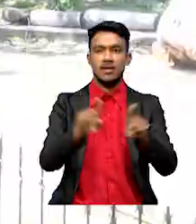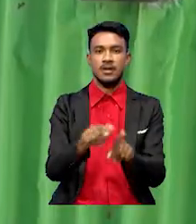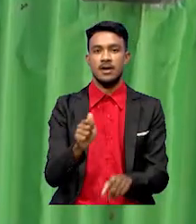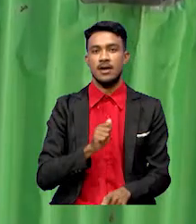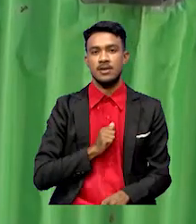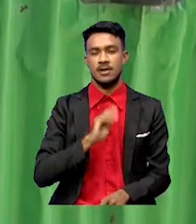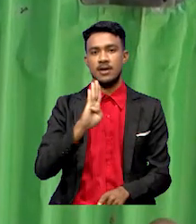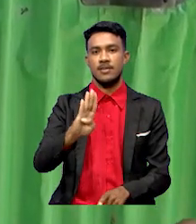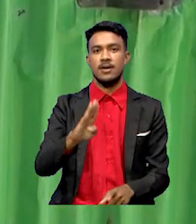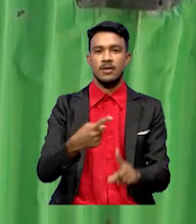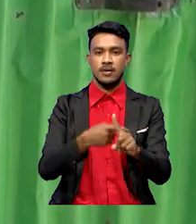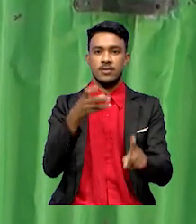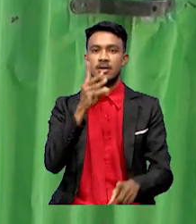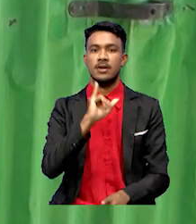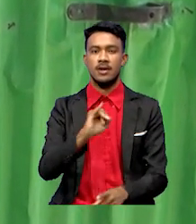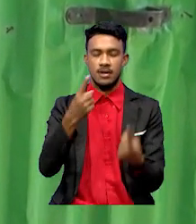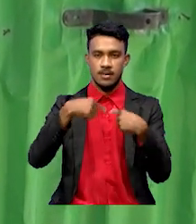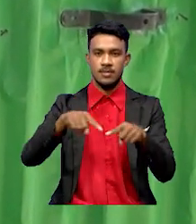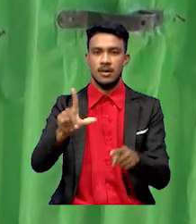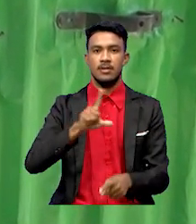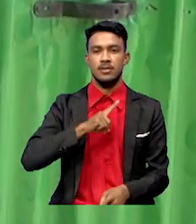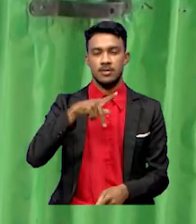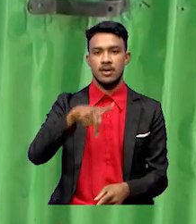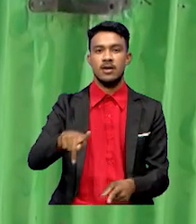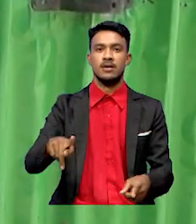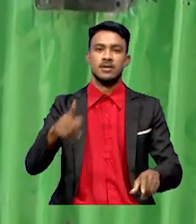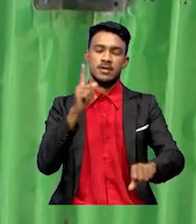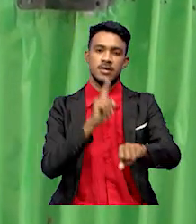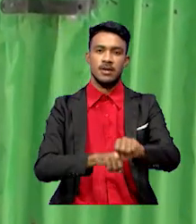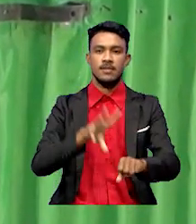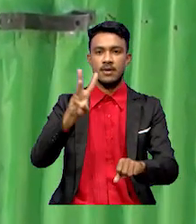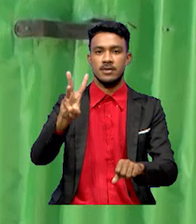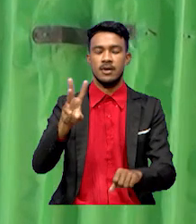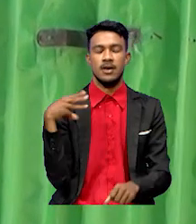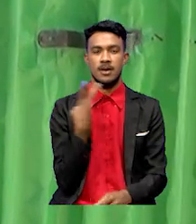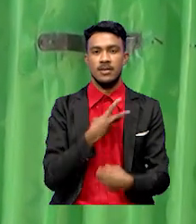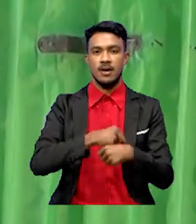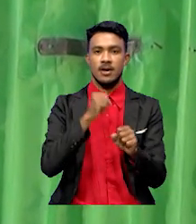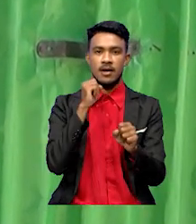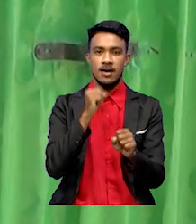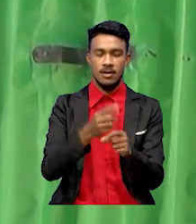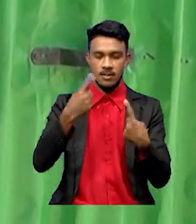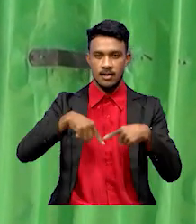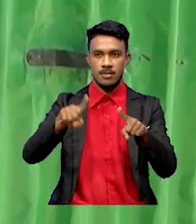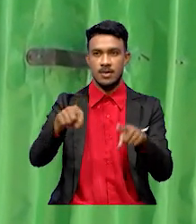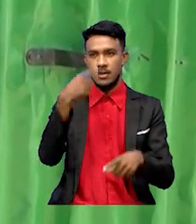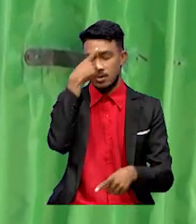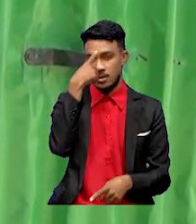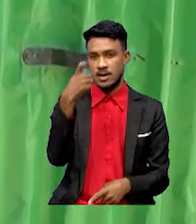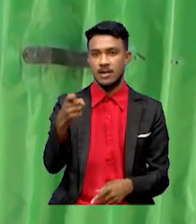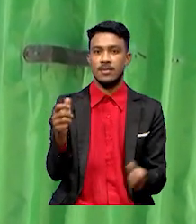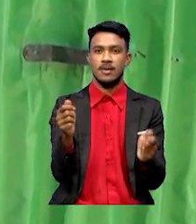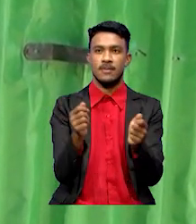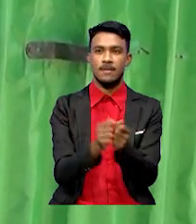sain Los palos han horas ni. Depois ambamos am se halo viajen ta. Tambane sempre la bat